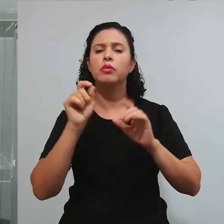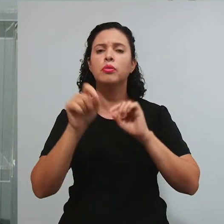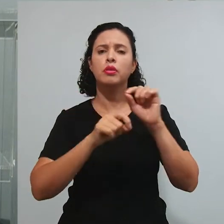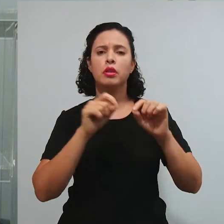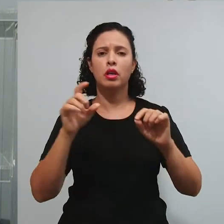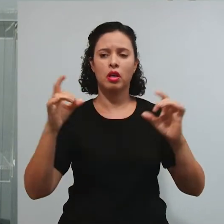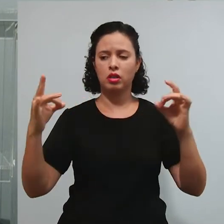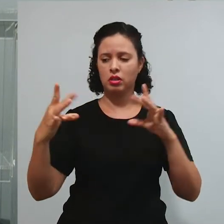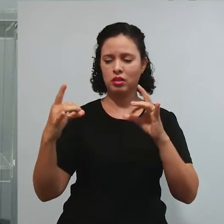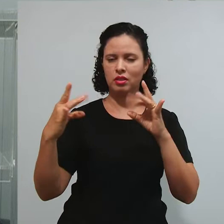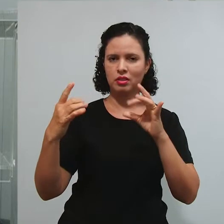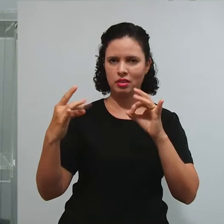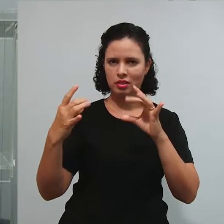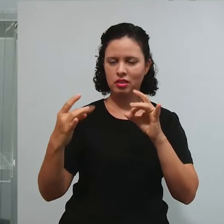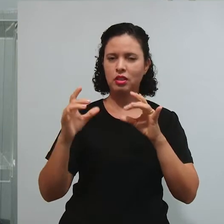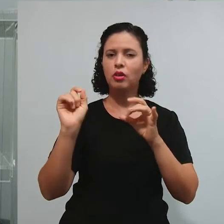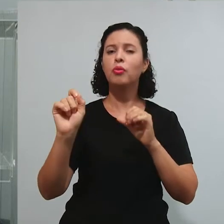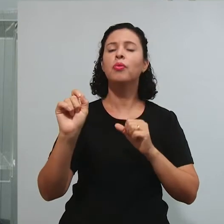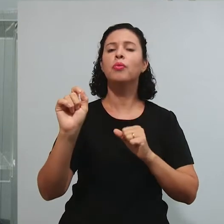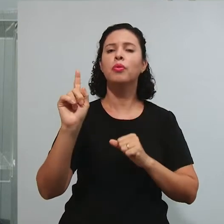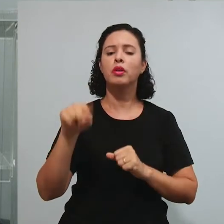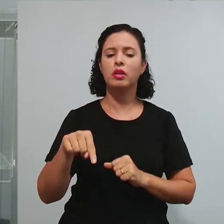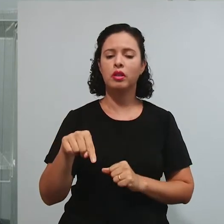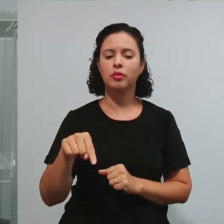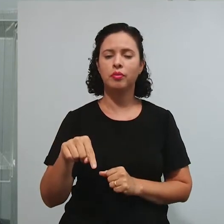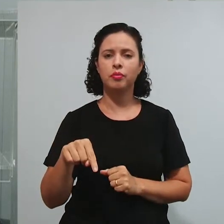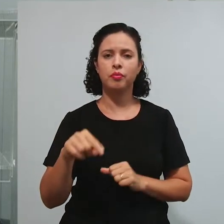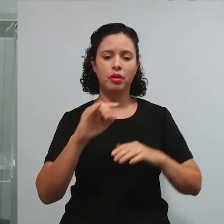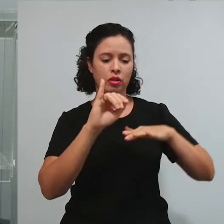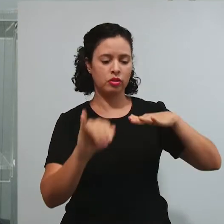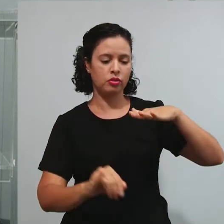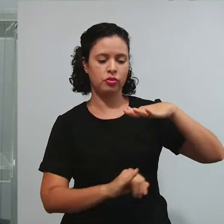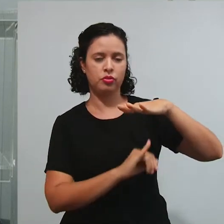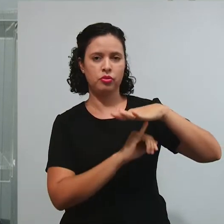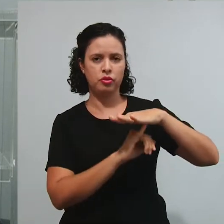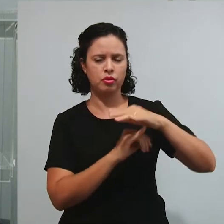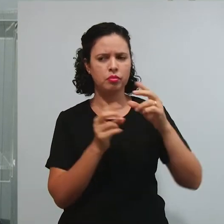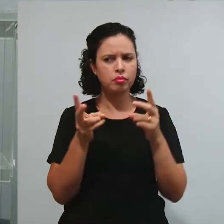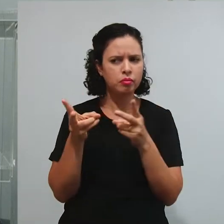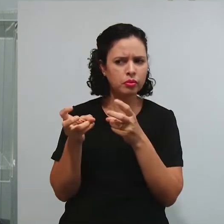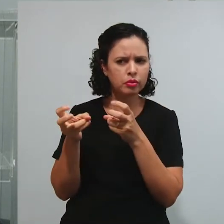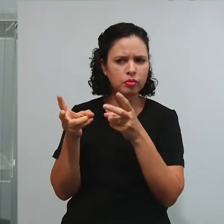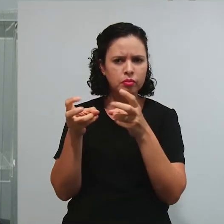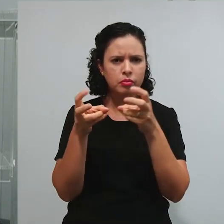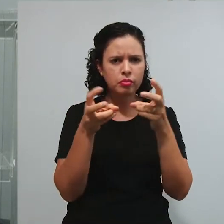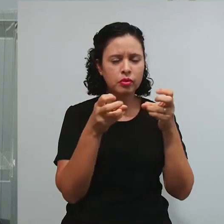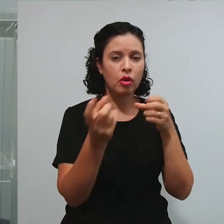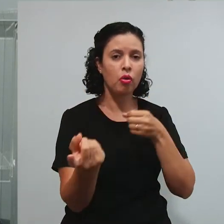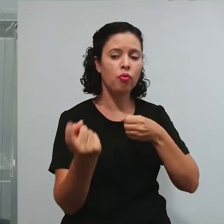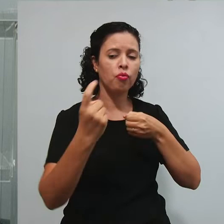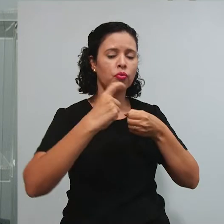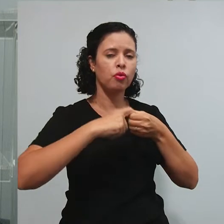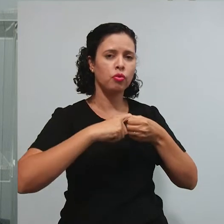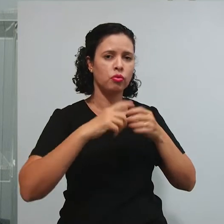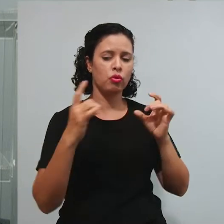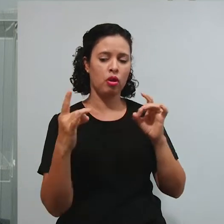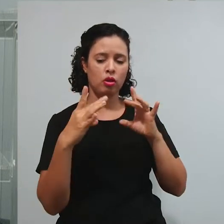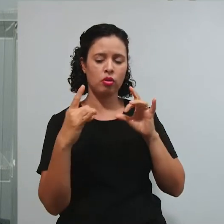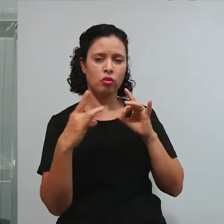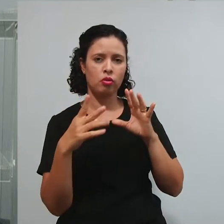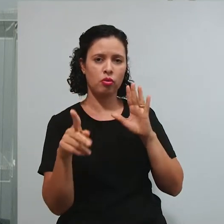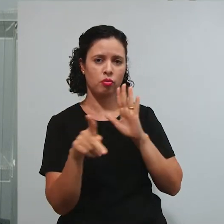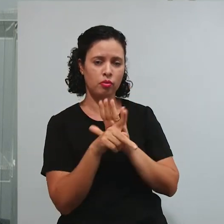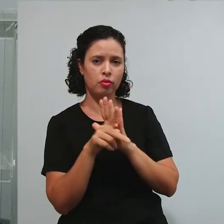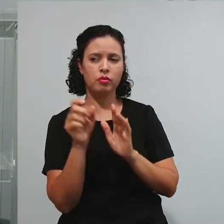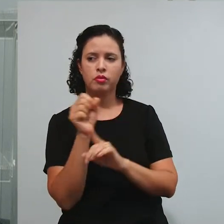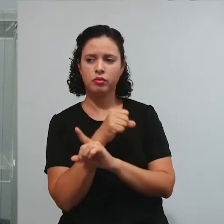realimentação, é o momento em que a instituição vai observar esse retorno que está